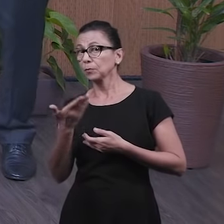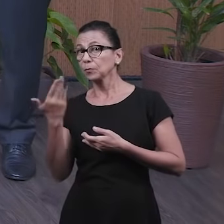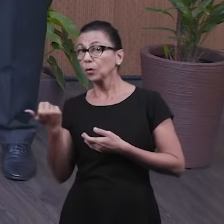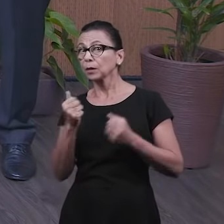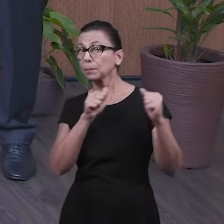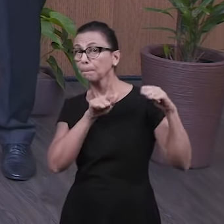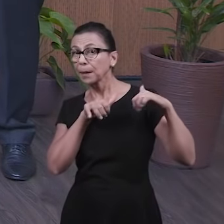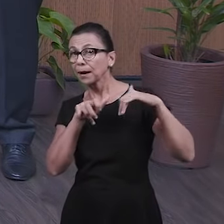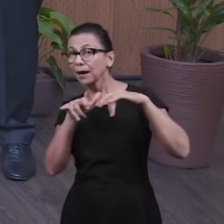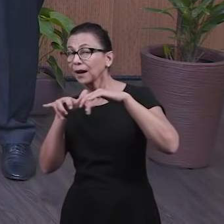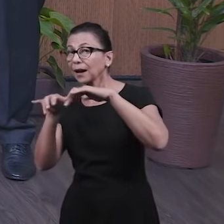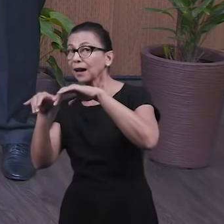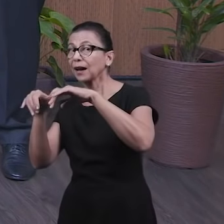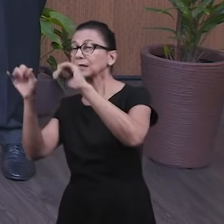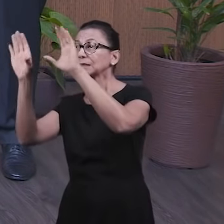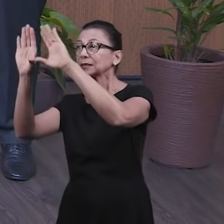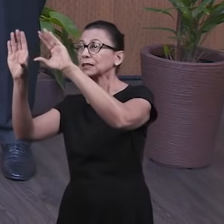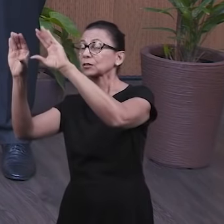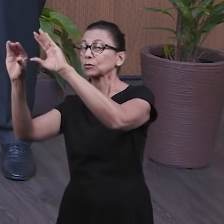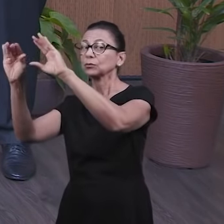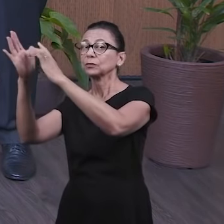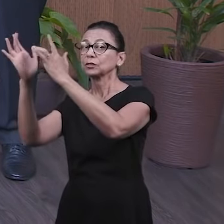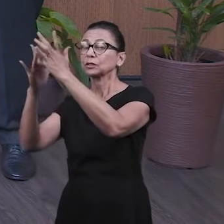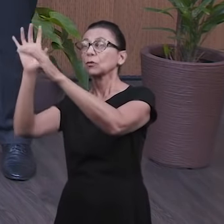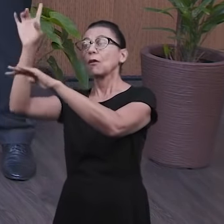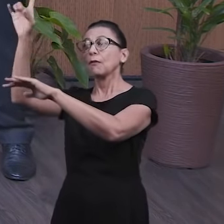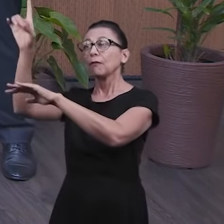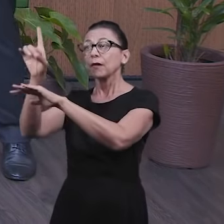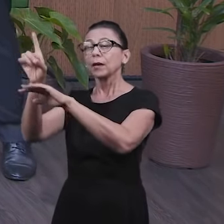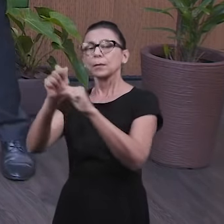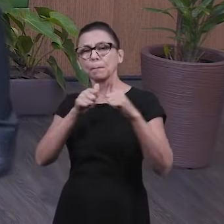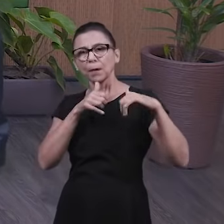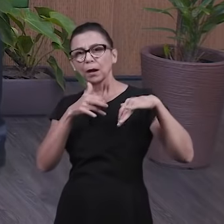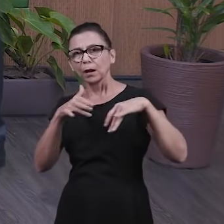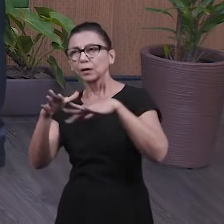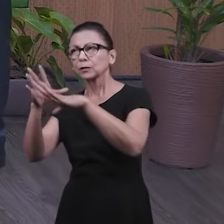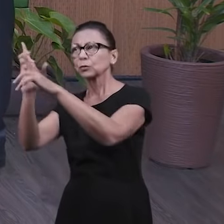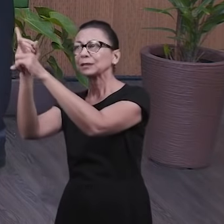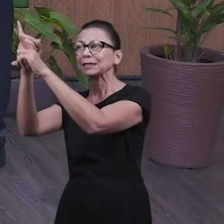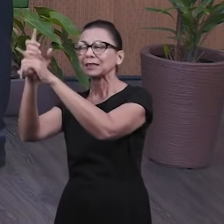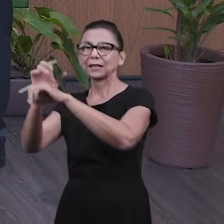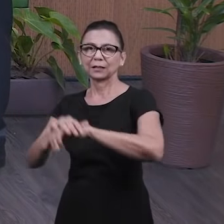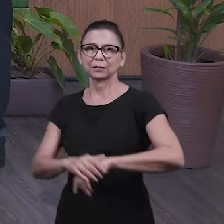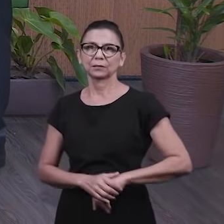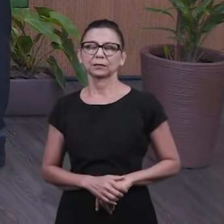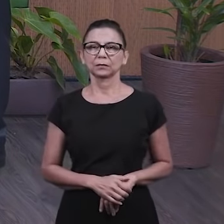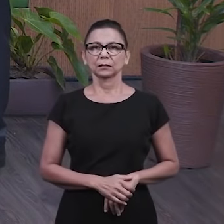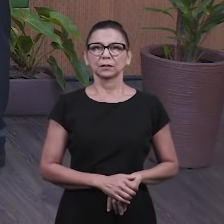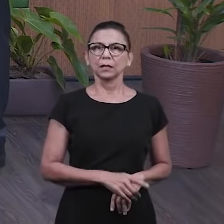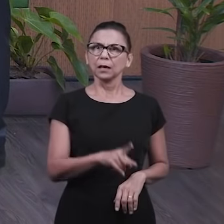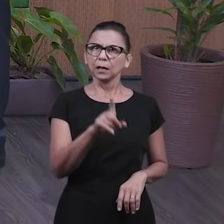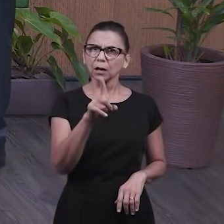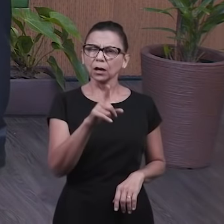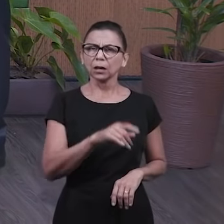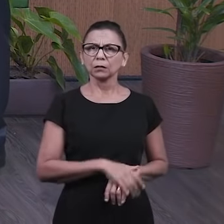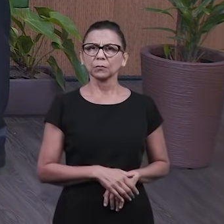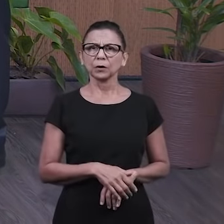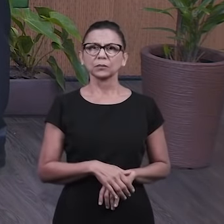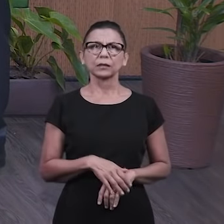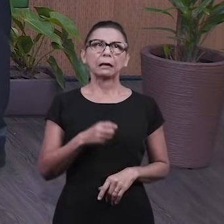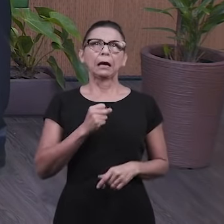era o convite lá na parábola contada por Jesus. Observação, Sérgio, não é ficar acomodado, ocioso. Tem que